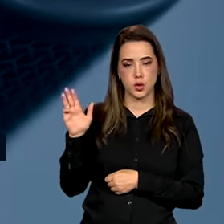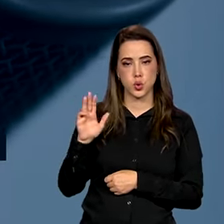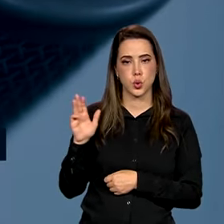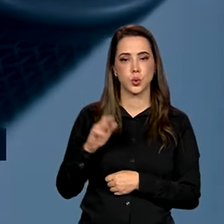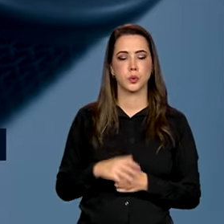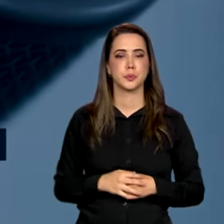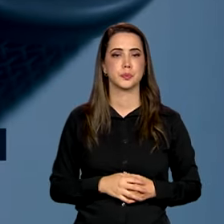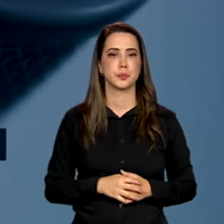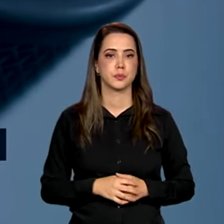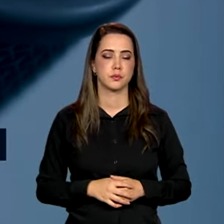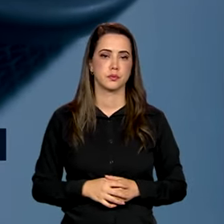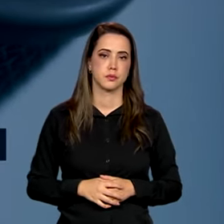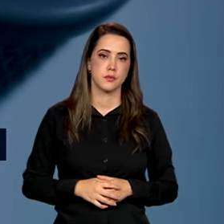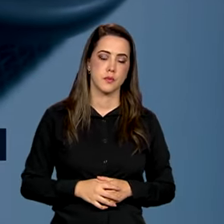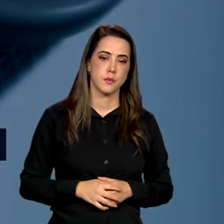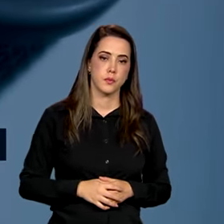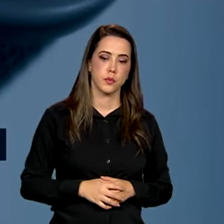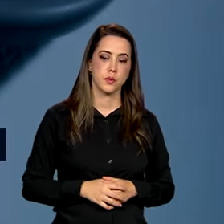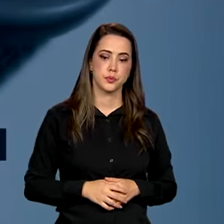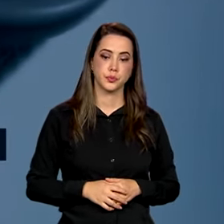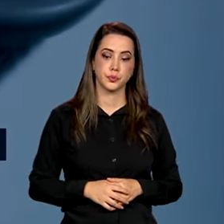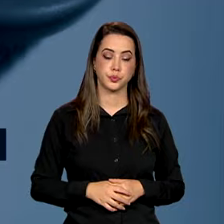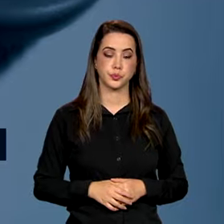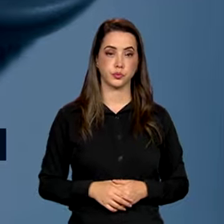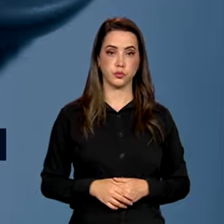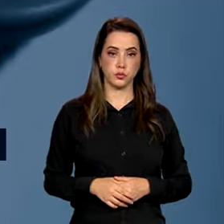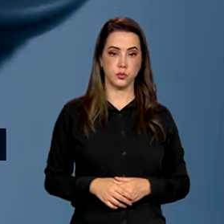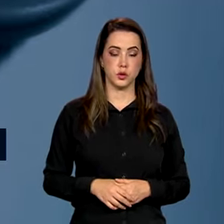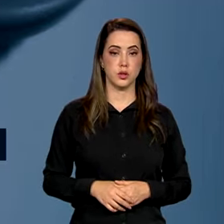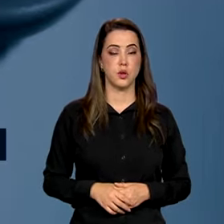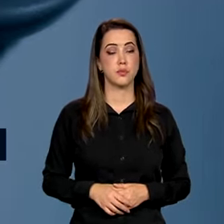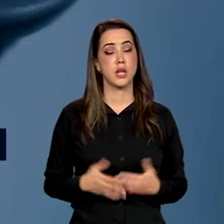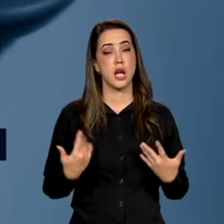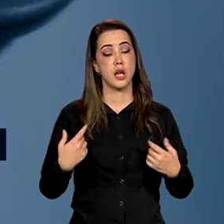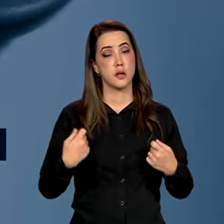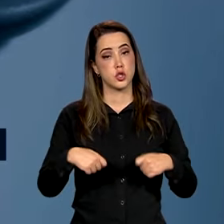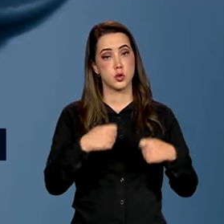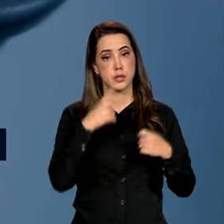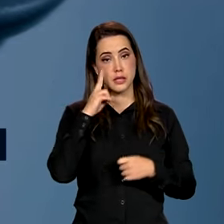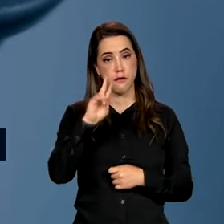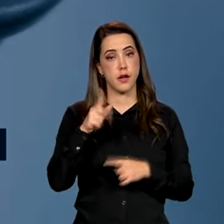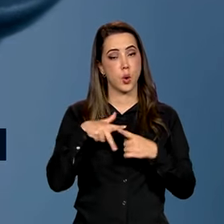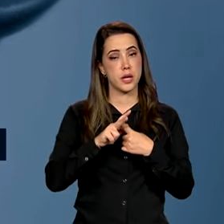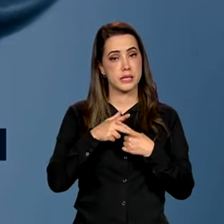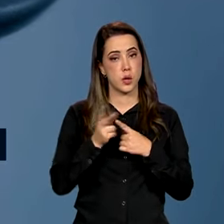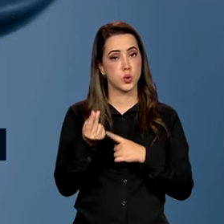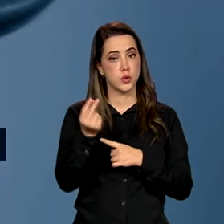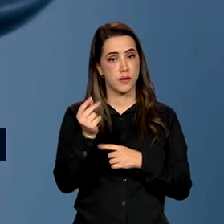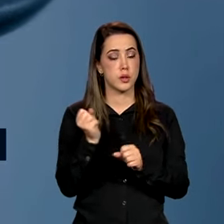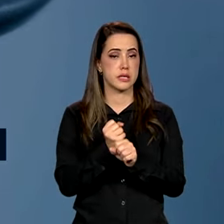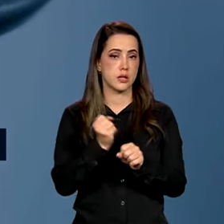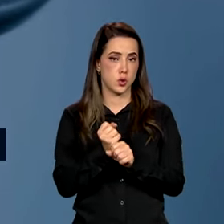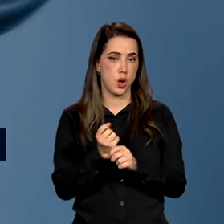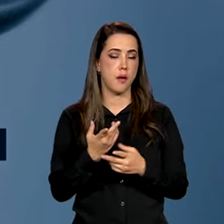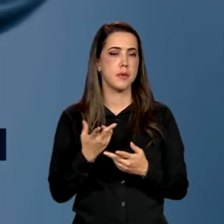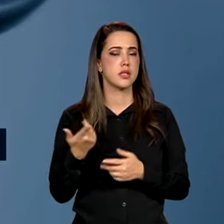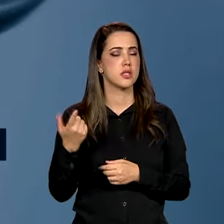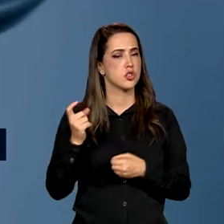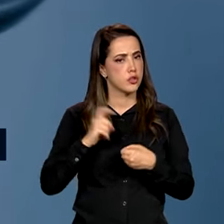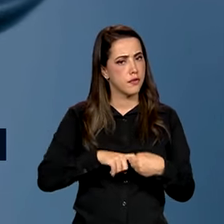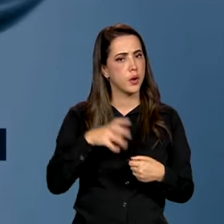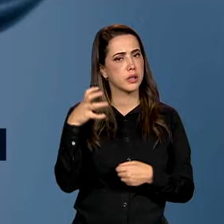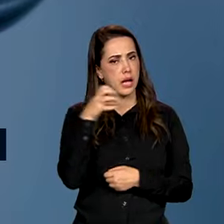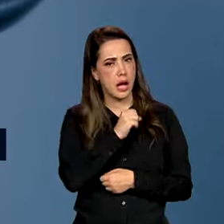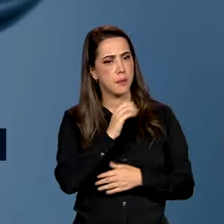Rui Costa atualização dos valores das suas obras e imediatamente e queremos